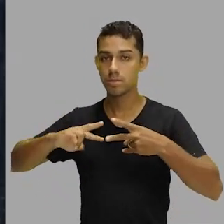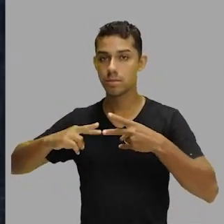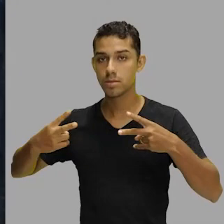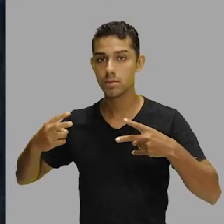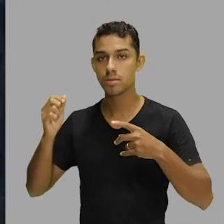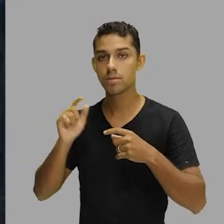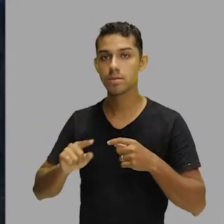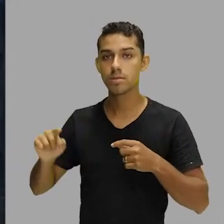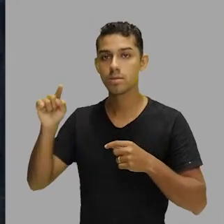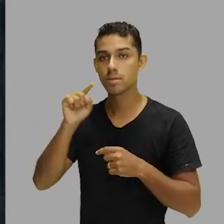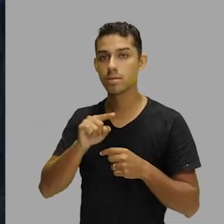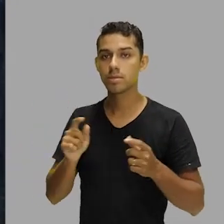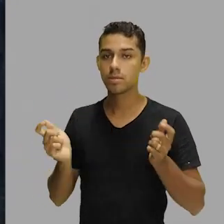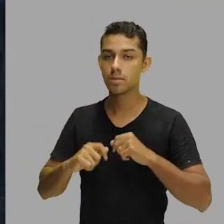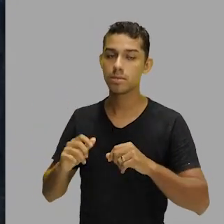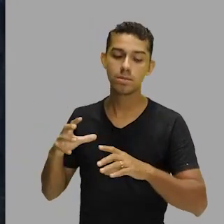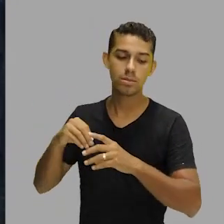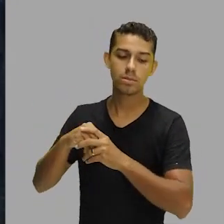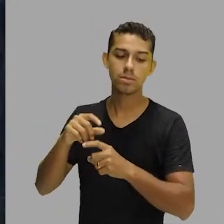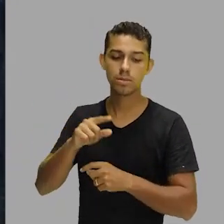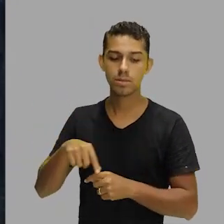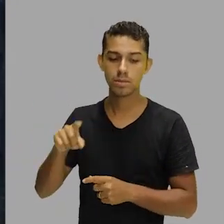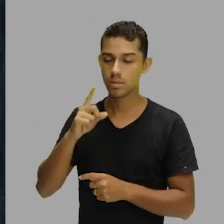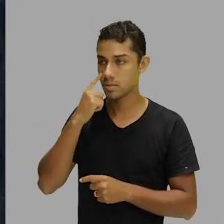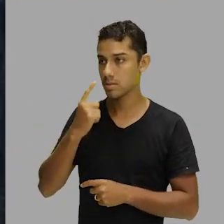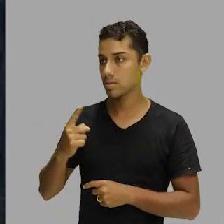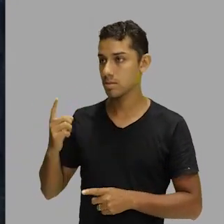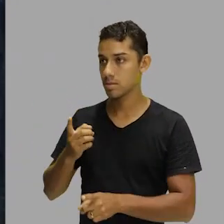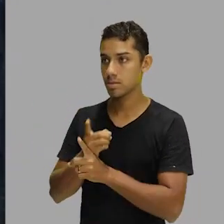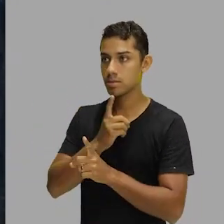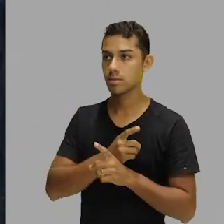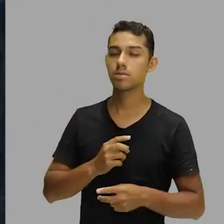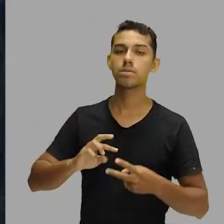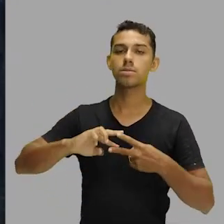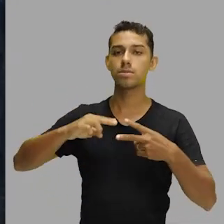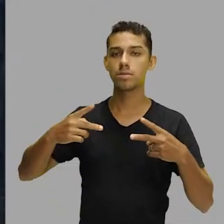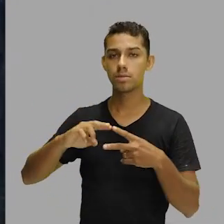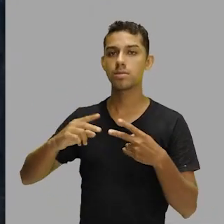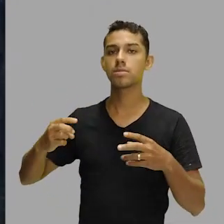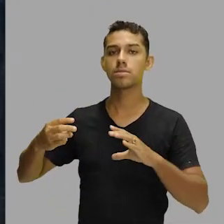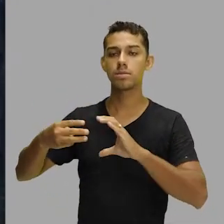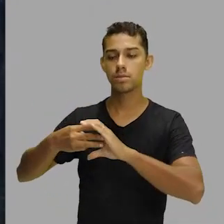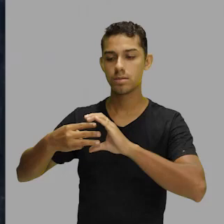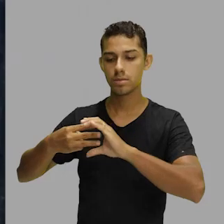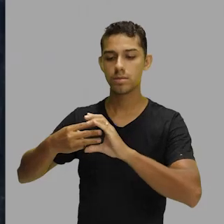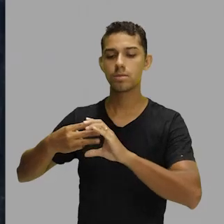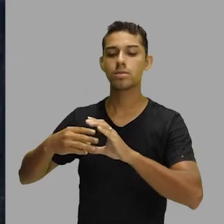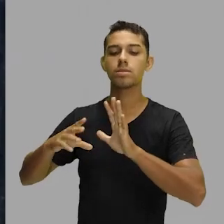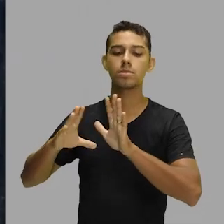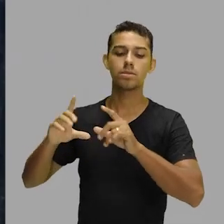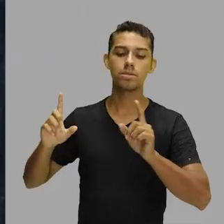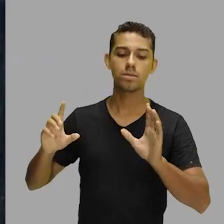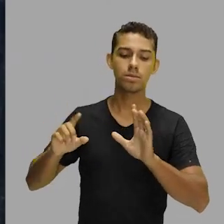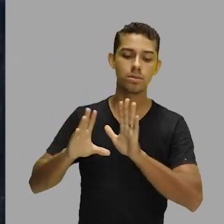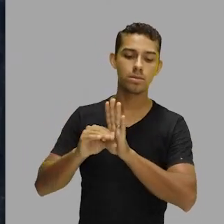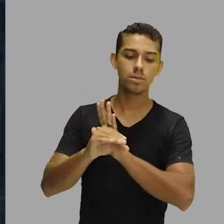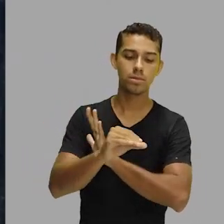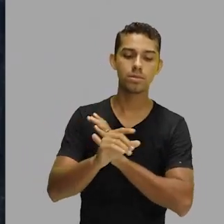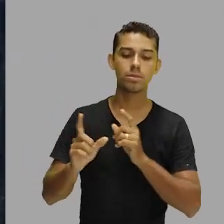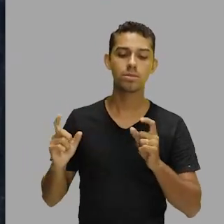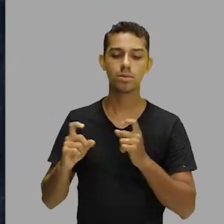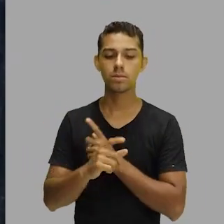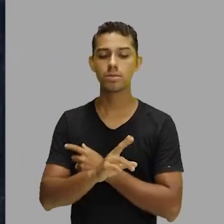da célula. Essa região onde você encontra o DNA da célula bacteriana, a gente